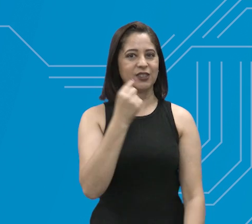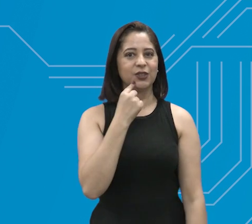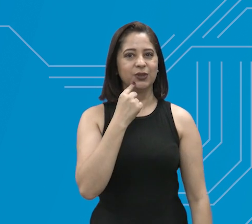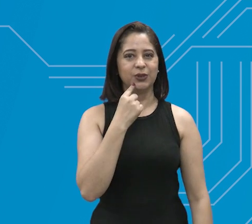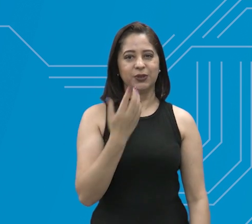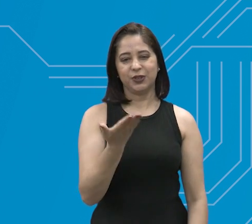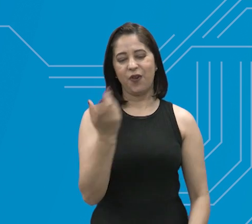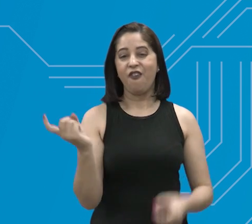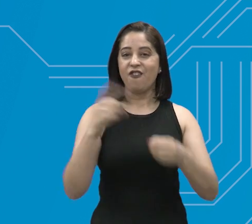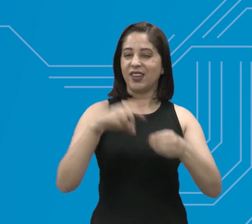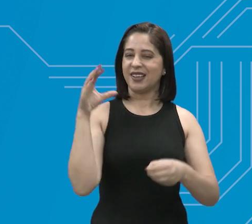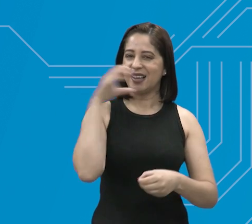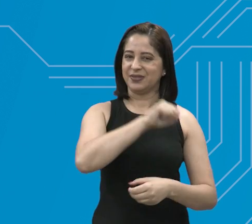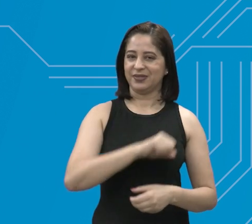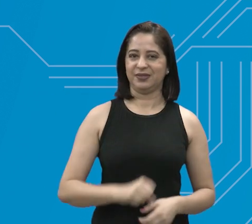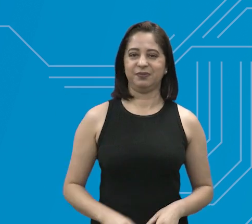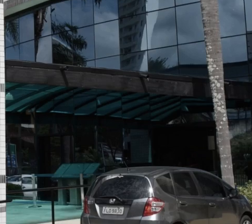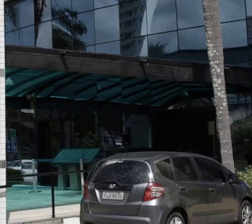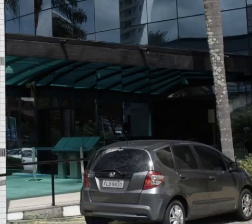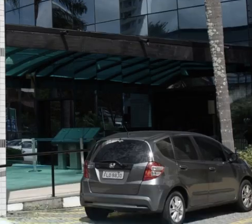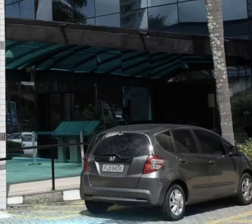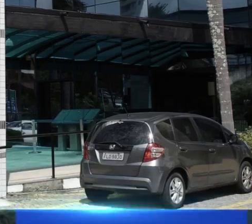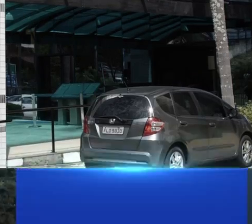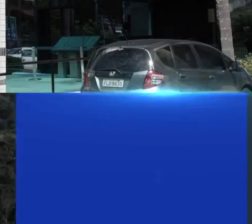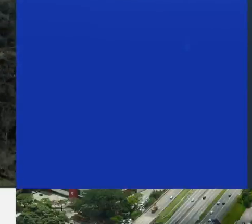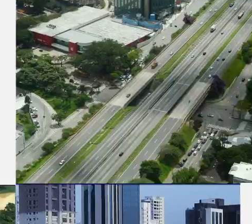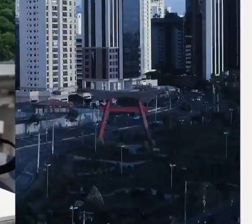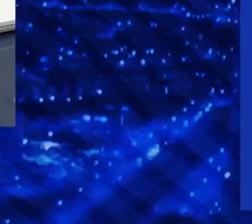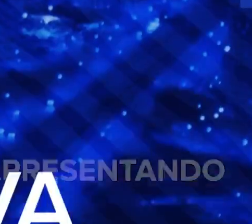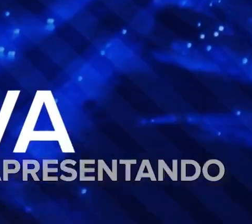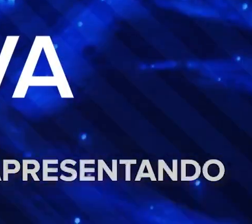comunidade surda. A gente volta já.